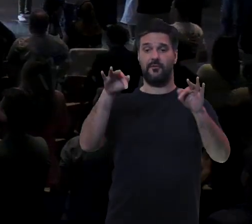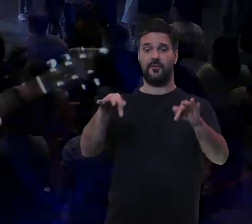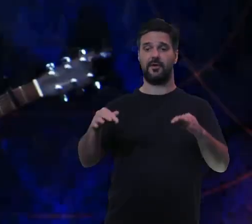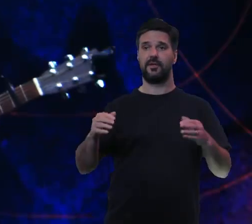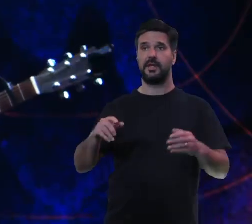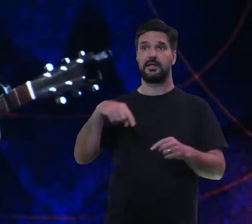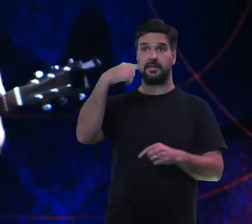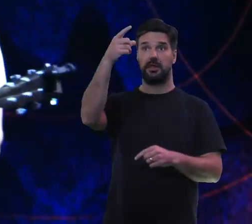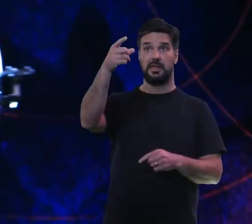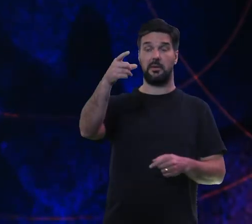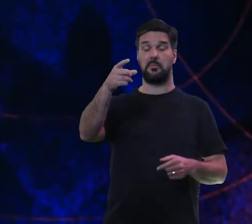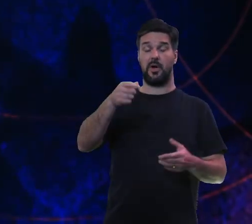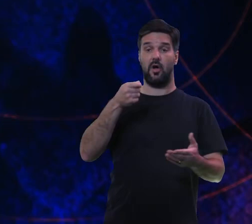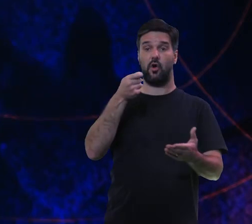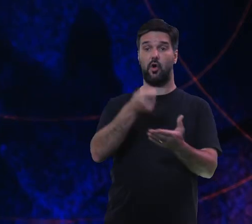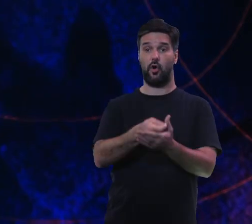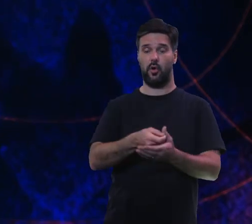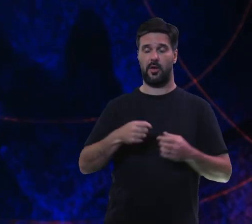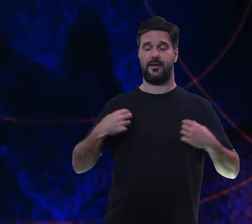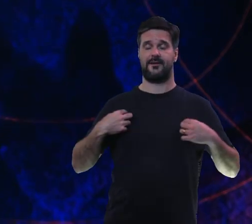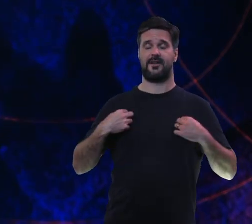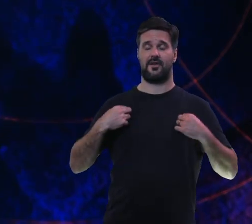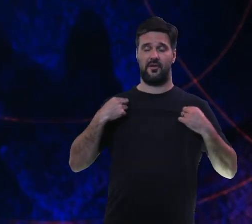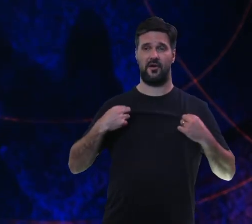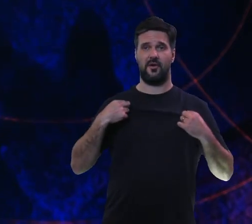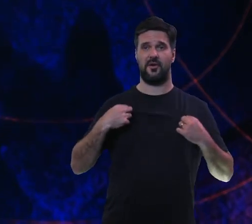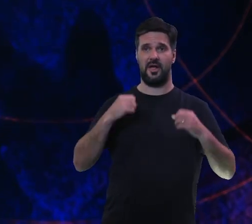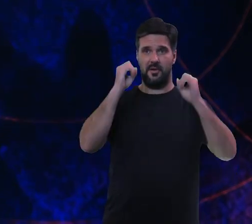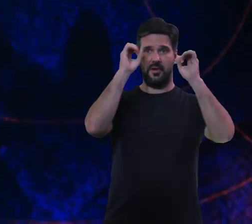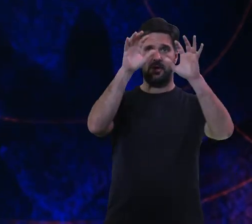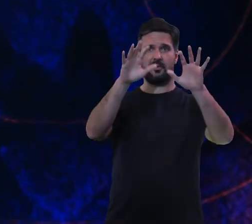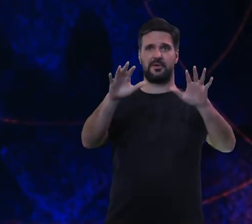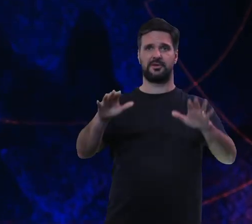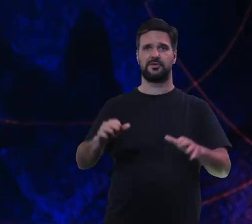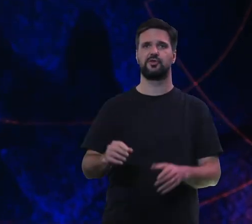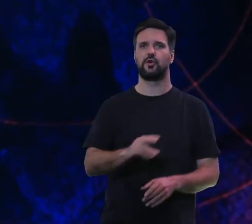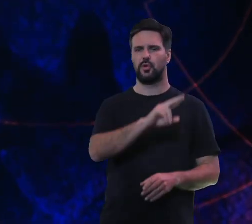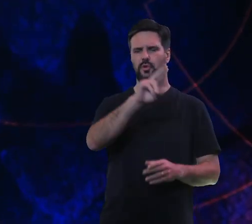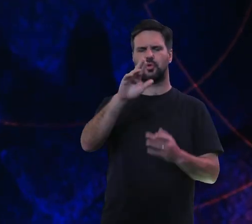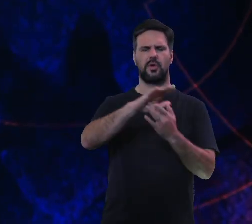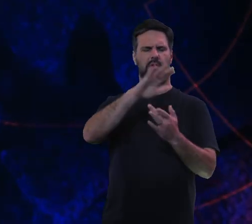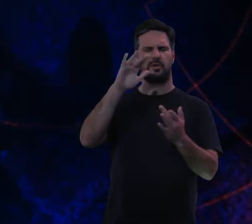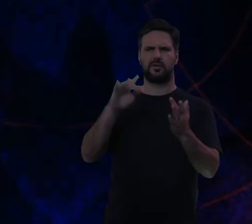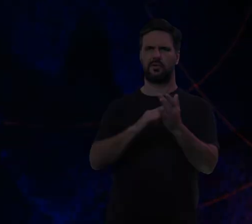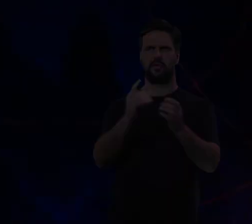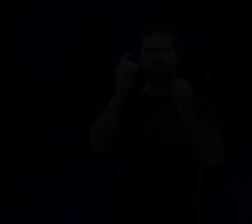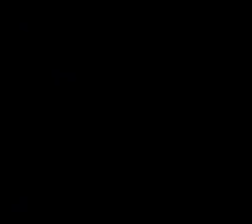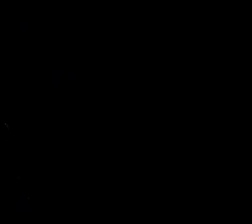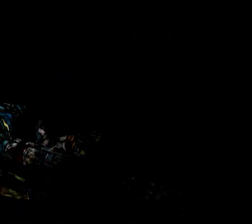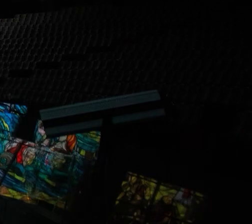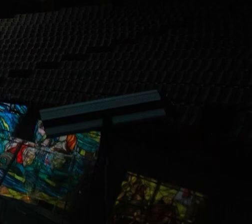loja lá com os descontos e dá uma olhadinha no livro lá que pode abençoar a tua vida também em nome de Jesus. Que Deus te abençoe.